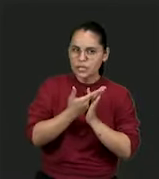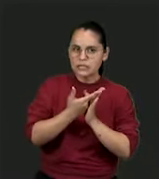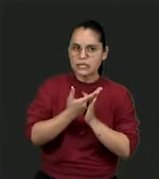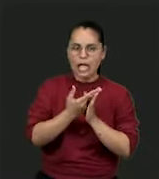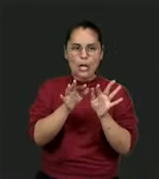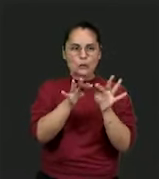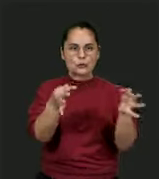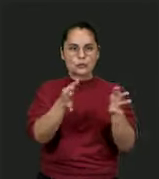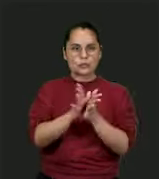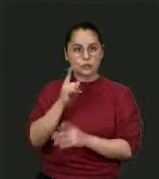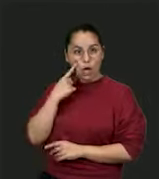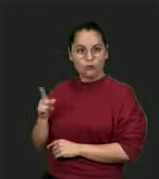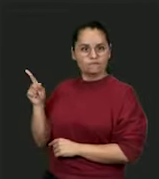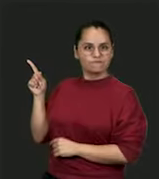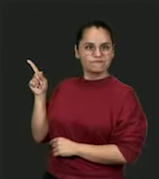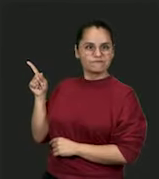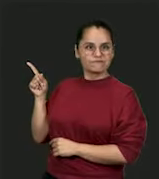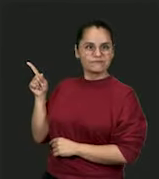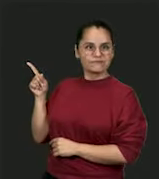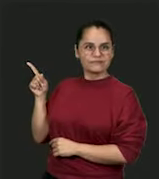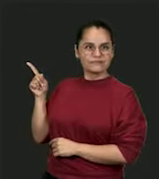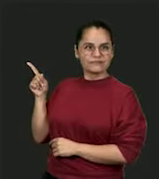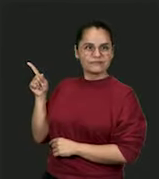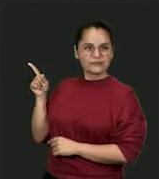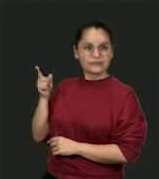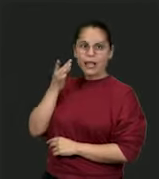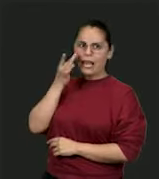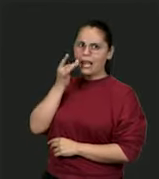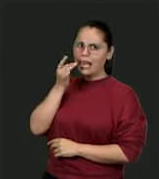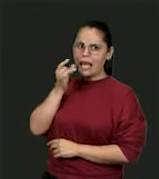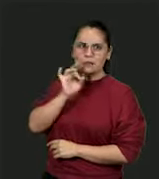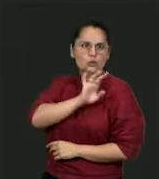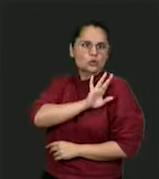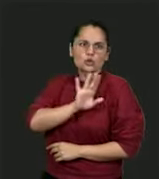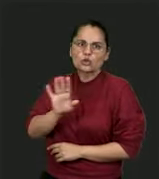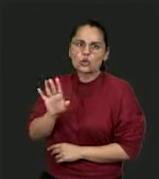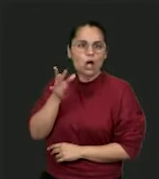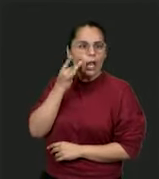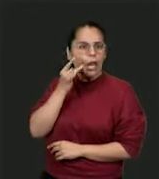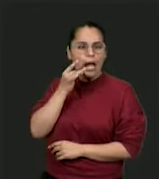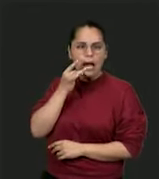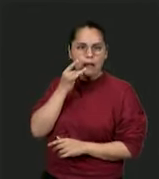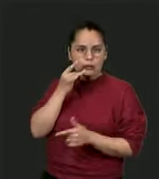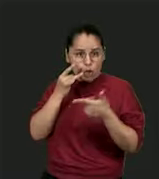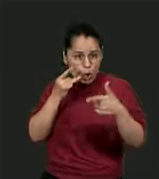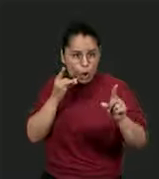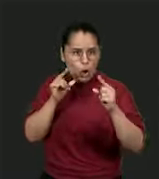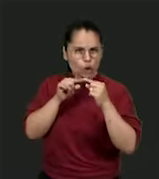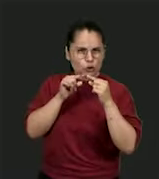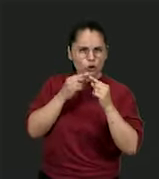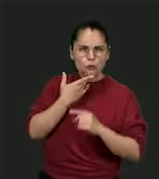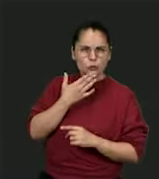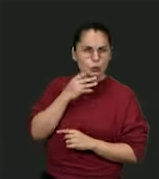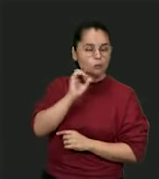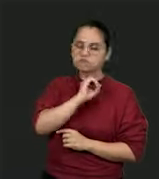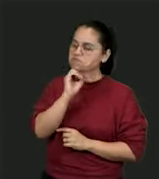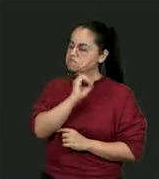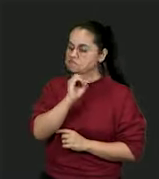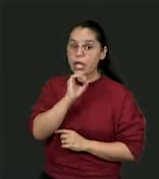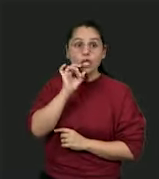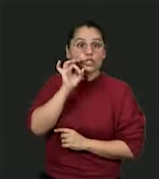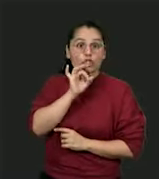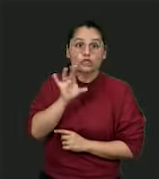tratamento e esse desenho com um pouco mais de tratamento. Lápis, só lápis. Não usei nenhum outro tipo de cor, outro tipo de lápis que